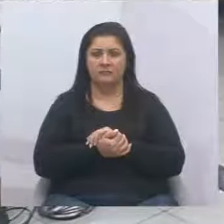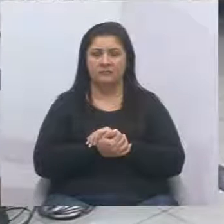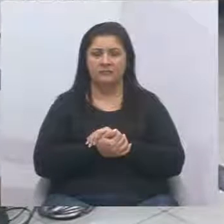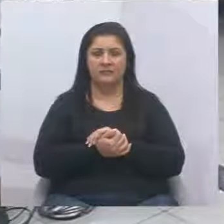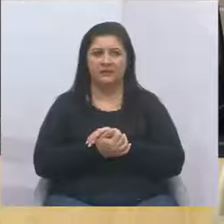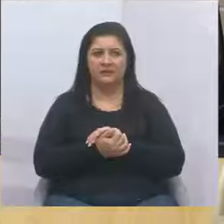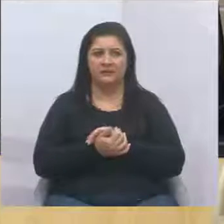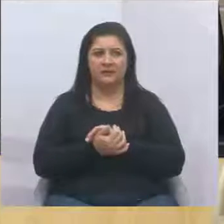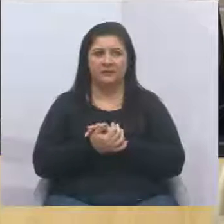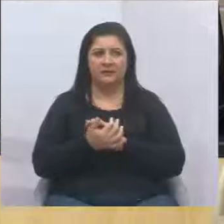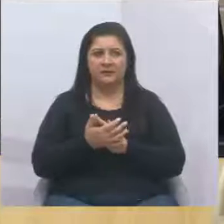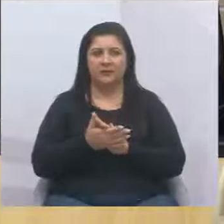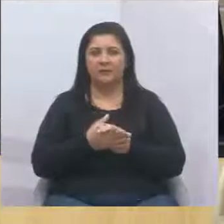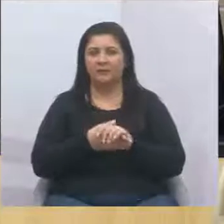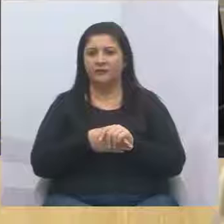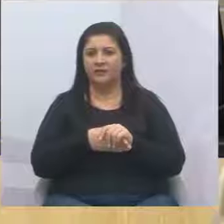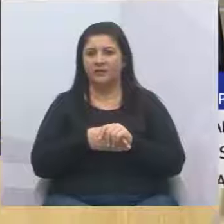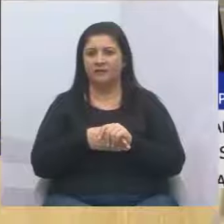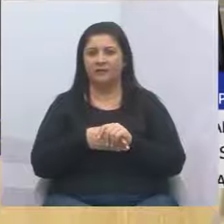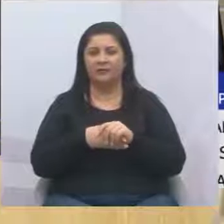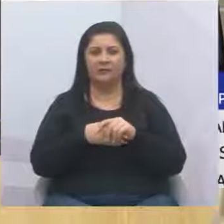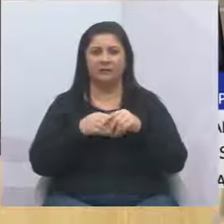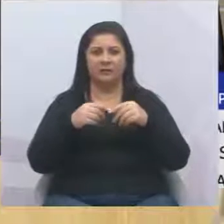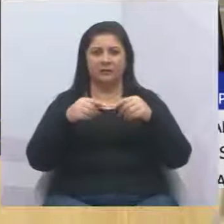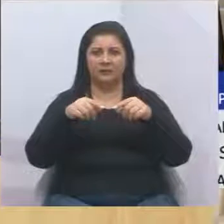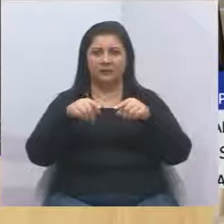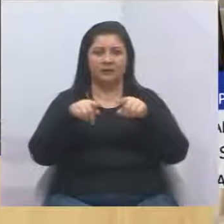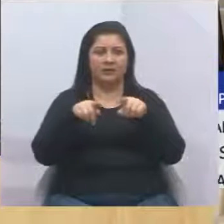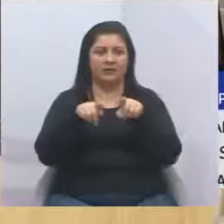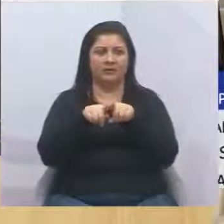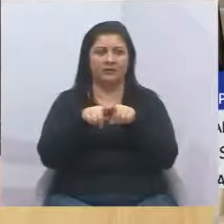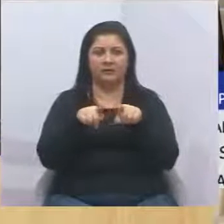Primeira discussão do substitutivo ao